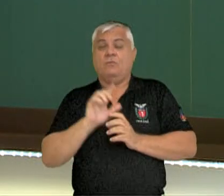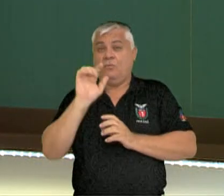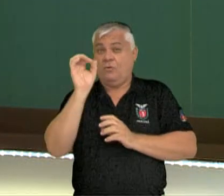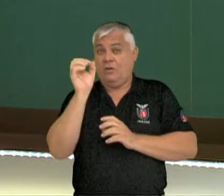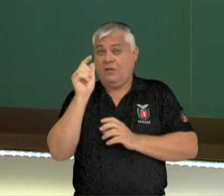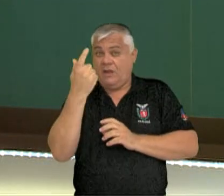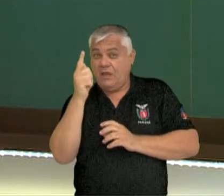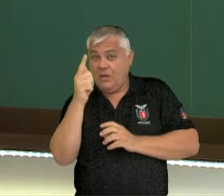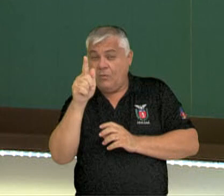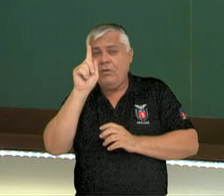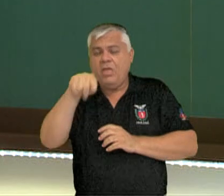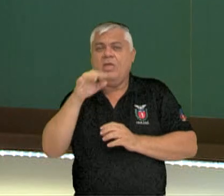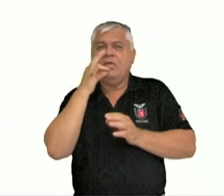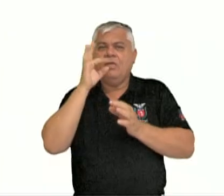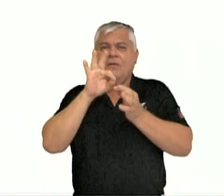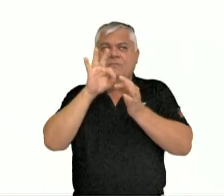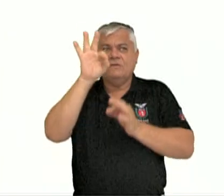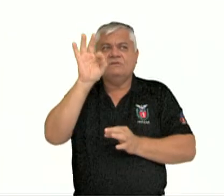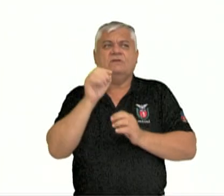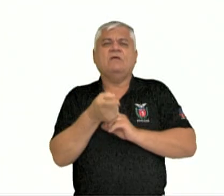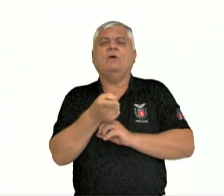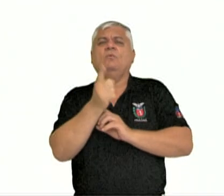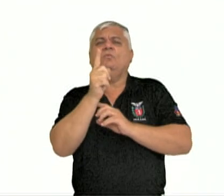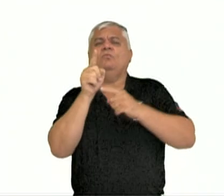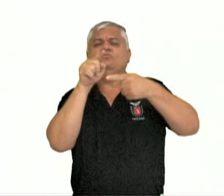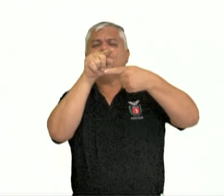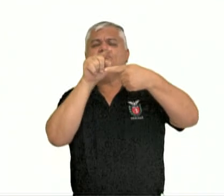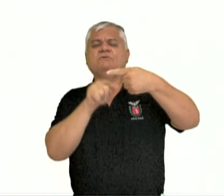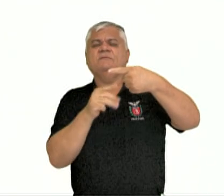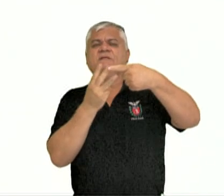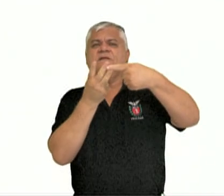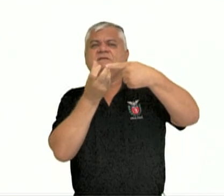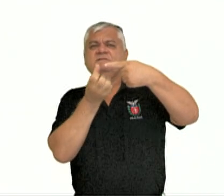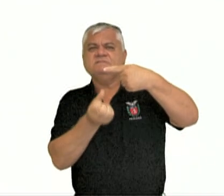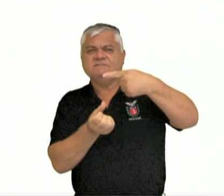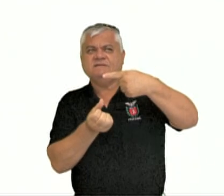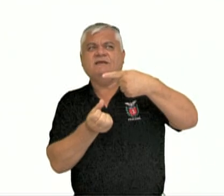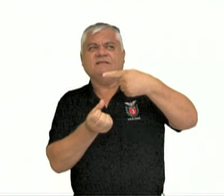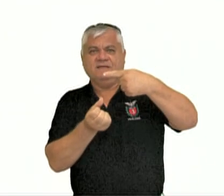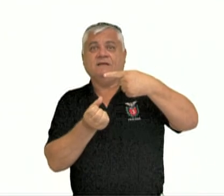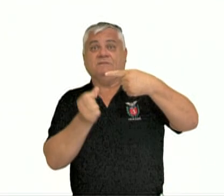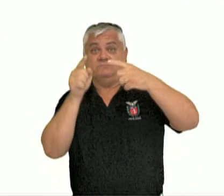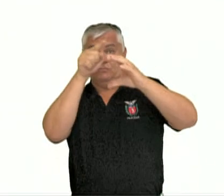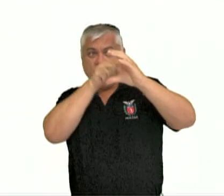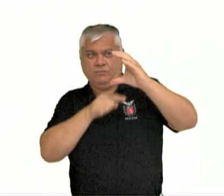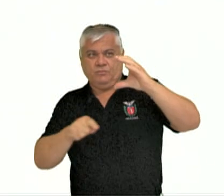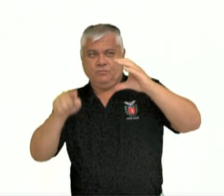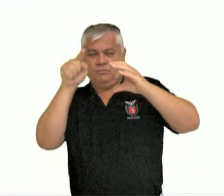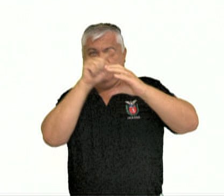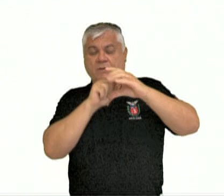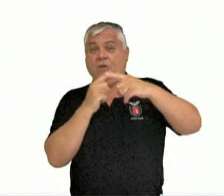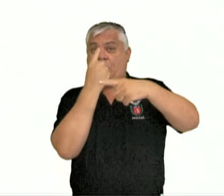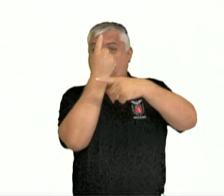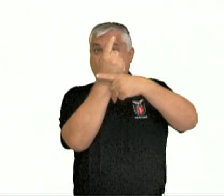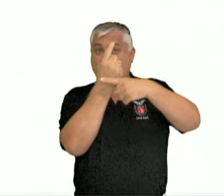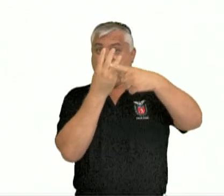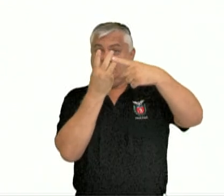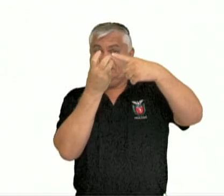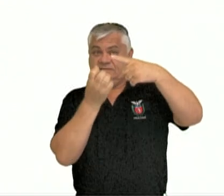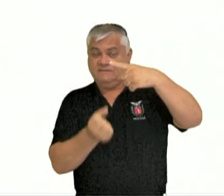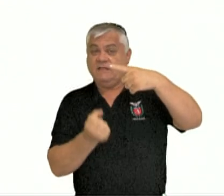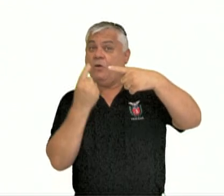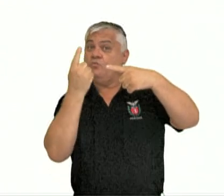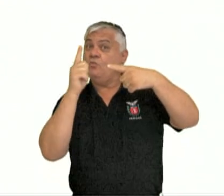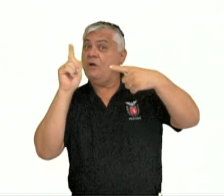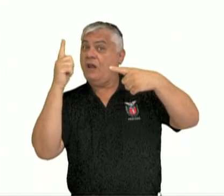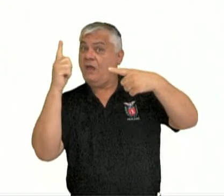um arco, que é igual a 1 sobre 360 da circunferência. Esse é 1 grau. Quer dizer que